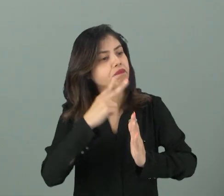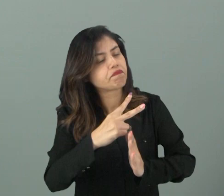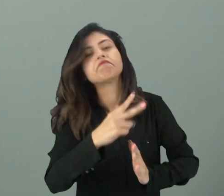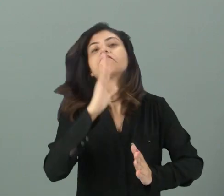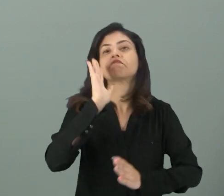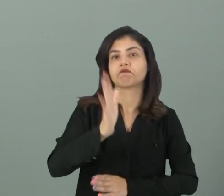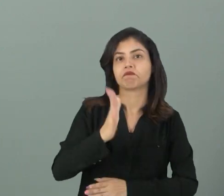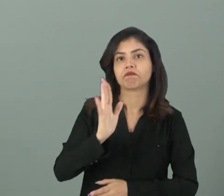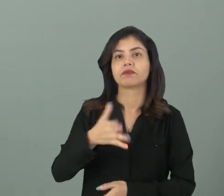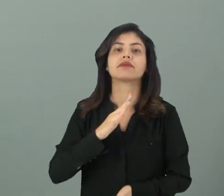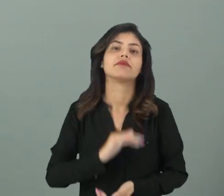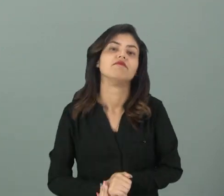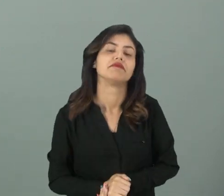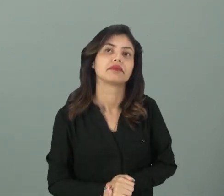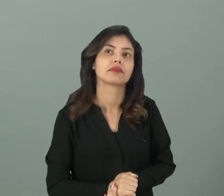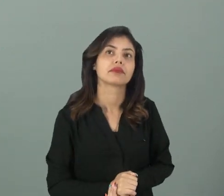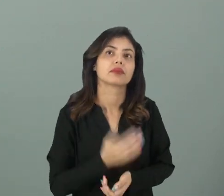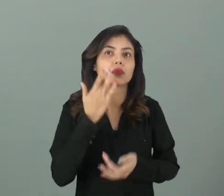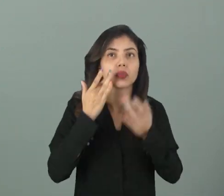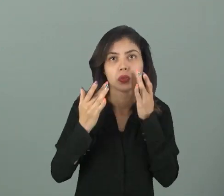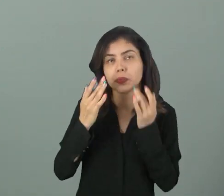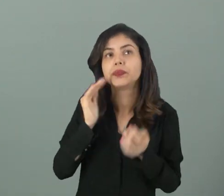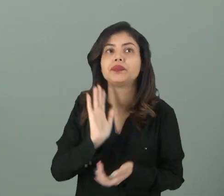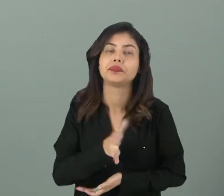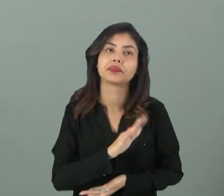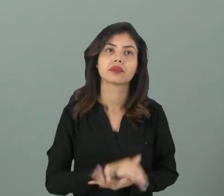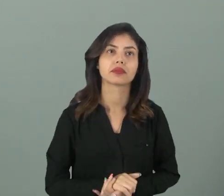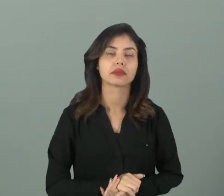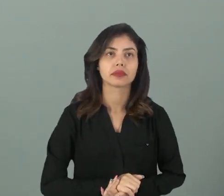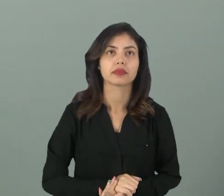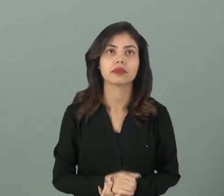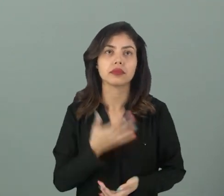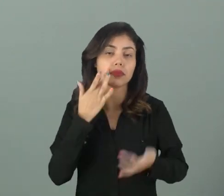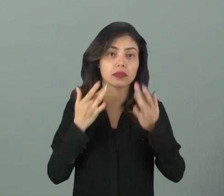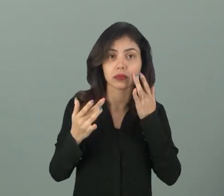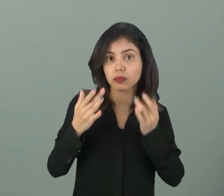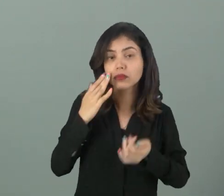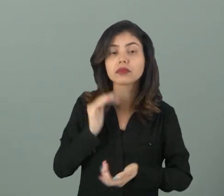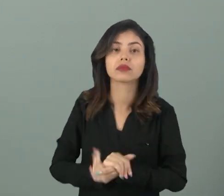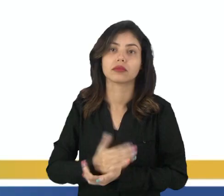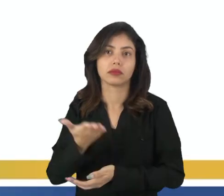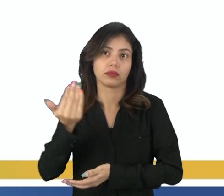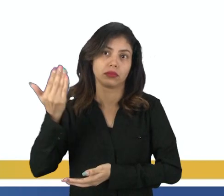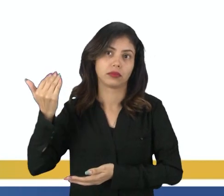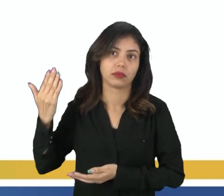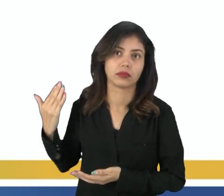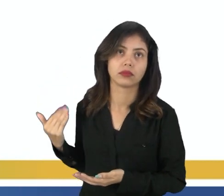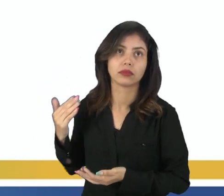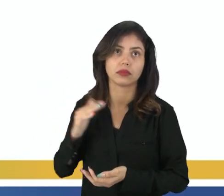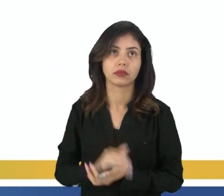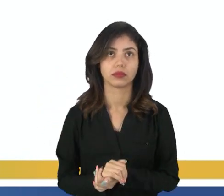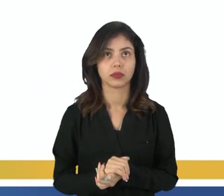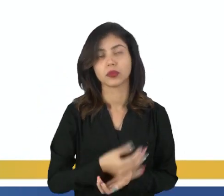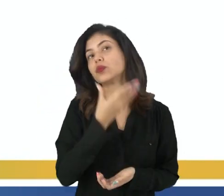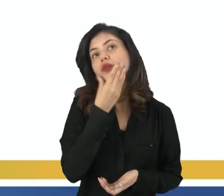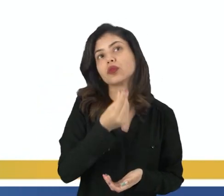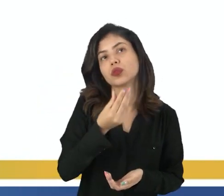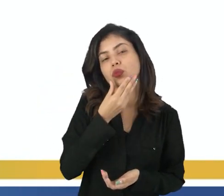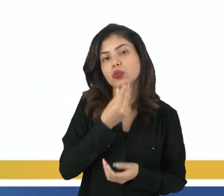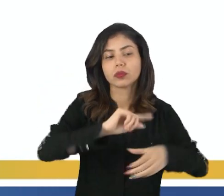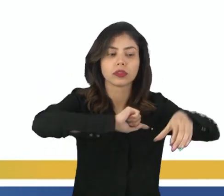que já é uma espécie de encenação, certo? Bem, muito provavelmente os homens